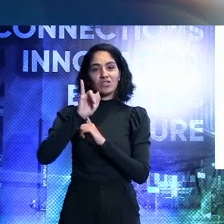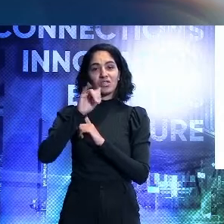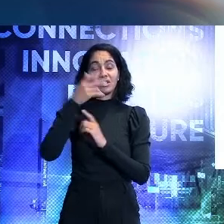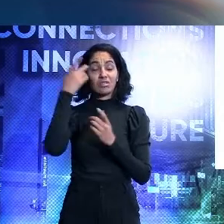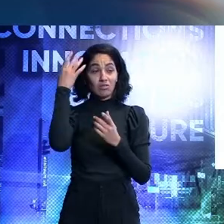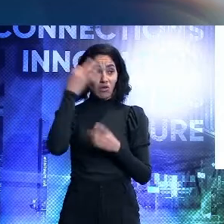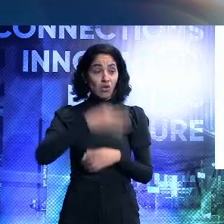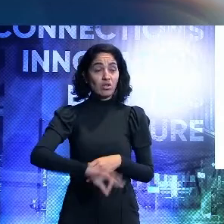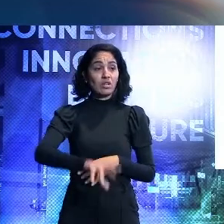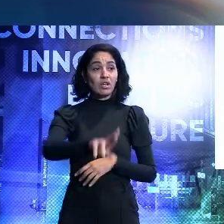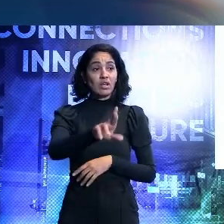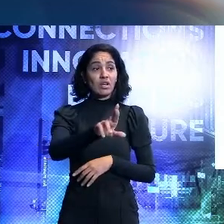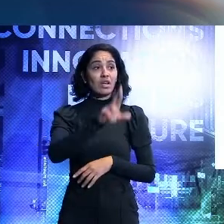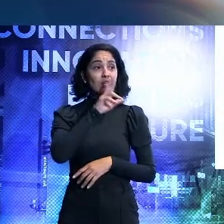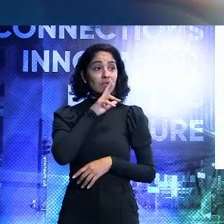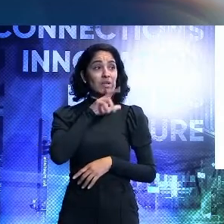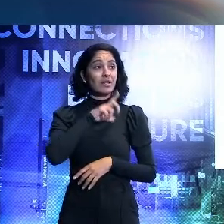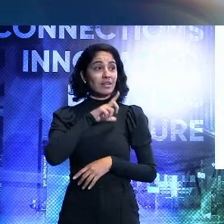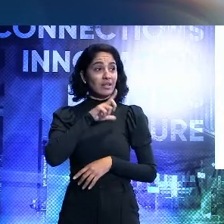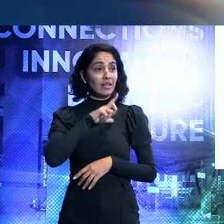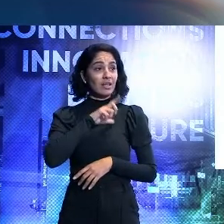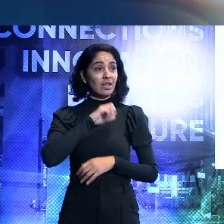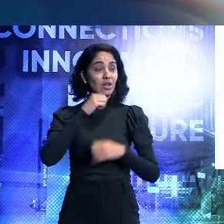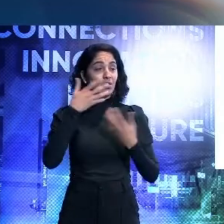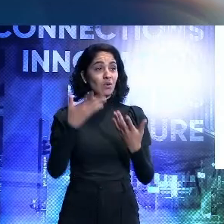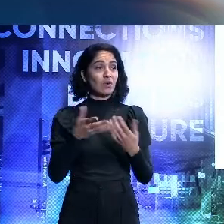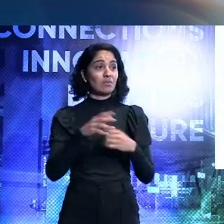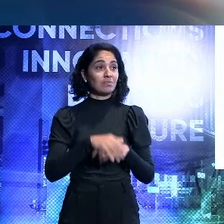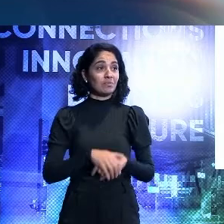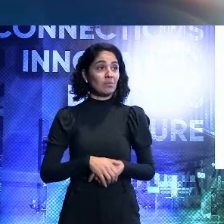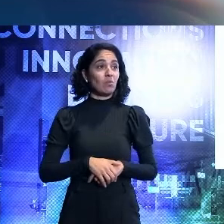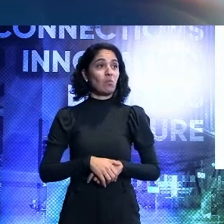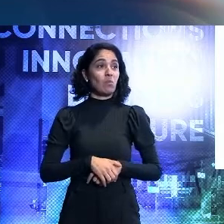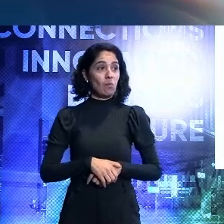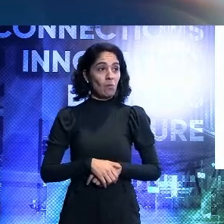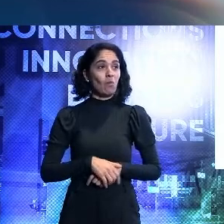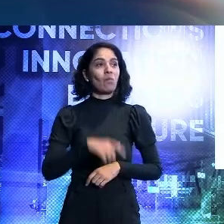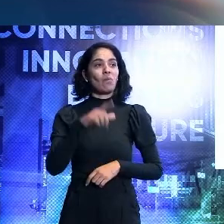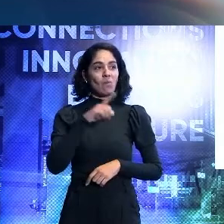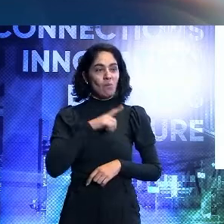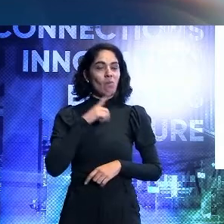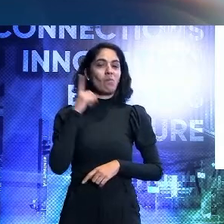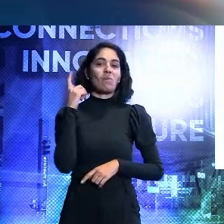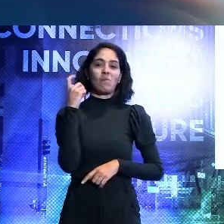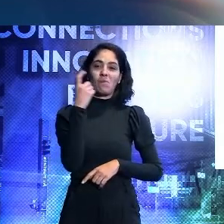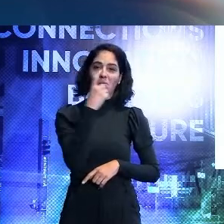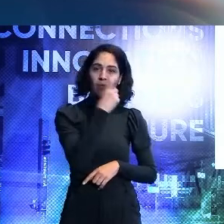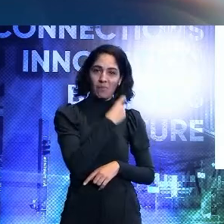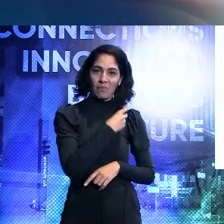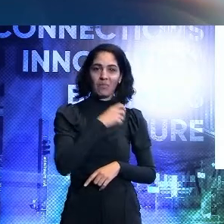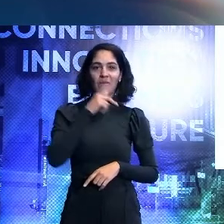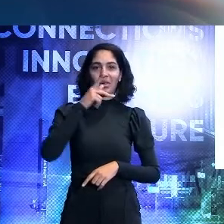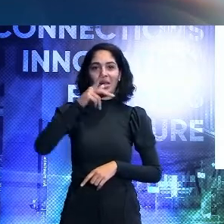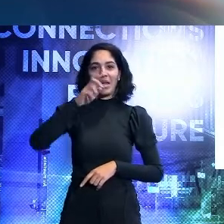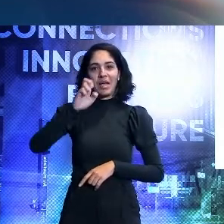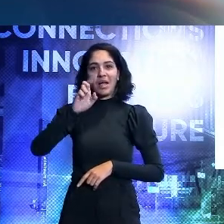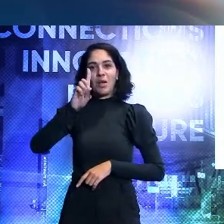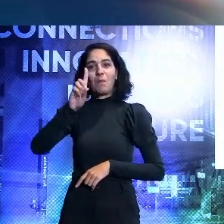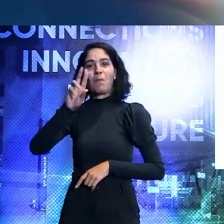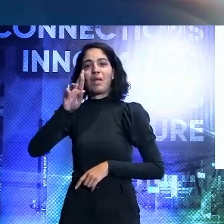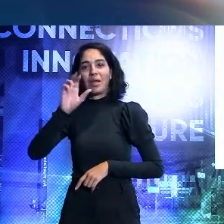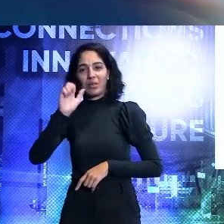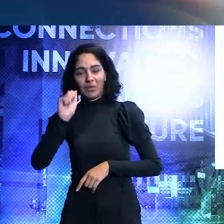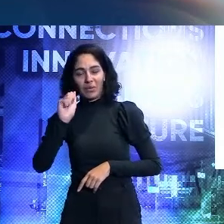o Jequiti. A gente tem qual hoje, Carlos? É do Pedro de Lara, né? Opa, aquela fragrância. Pedro de Lara Golden Edition, olha só que maravilha. Não,